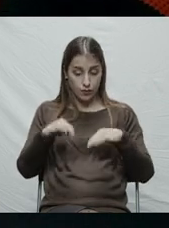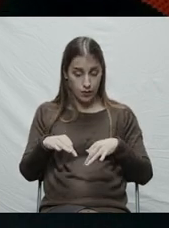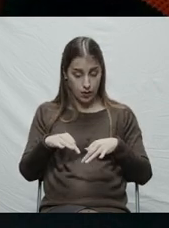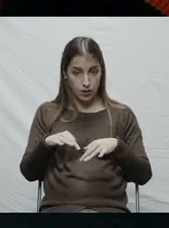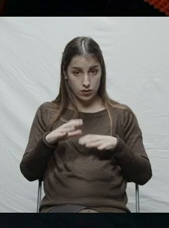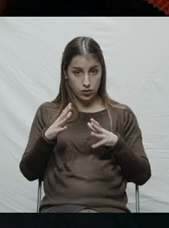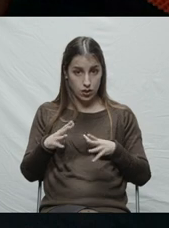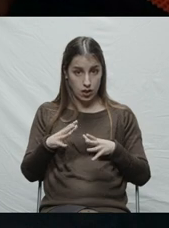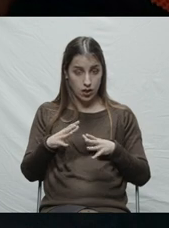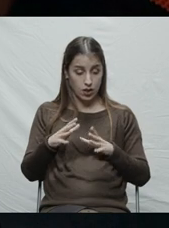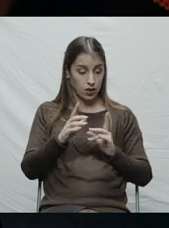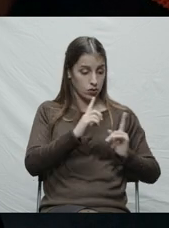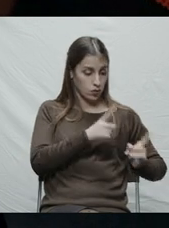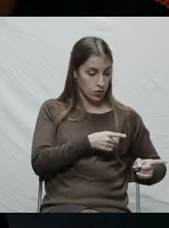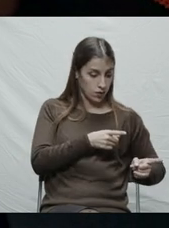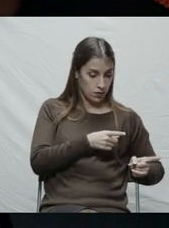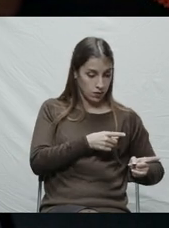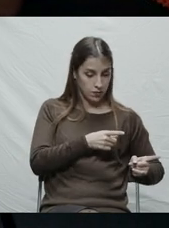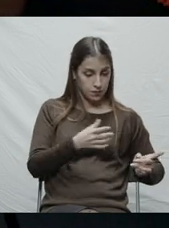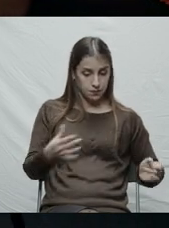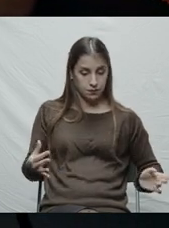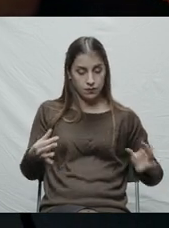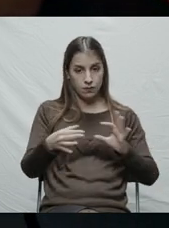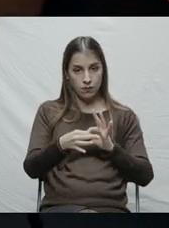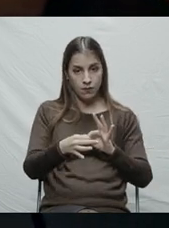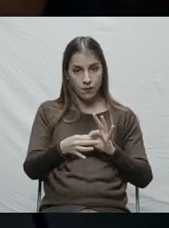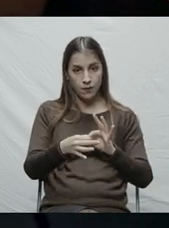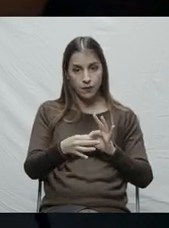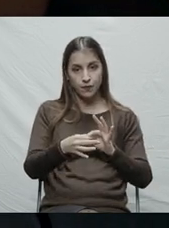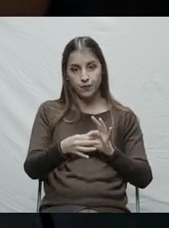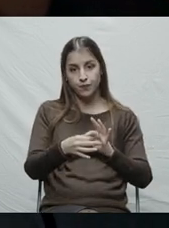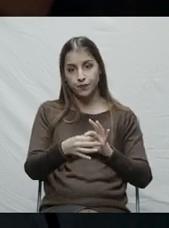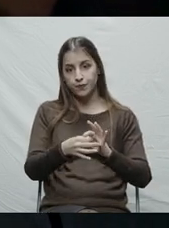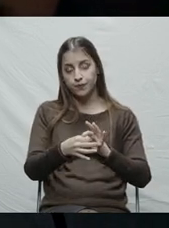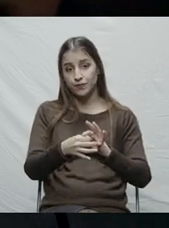ou pensamento está contido na introdução, quase um bocadinho tu não precisas de